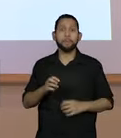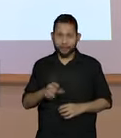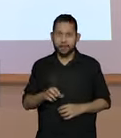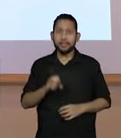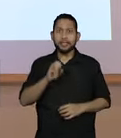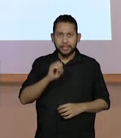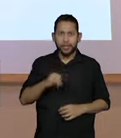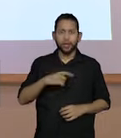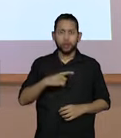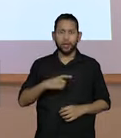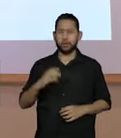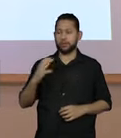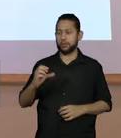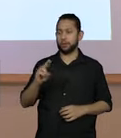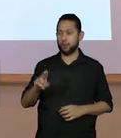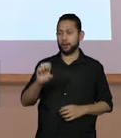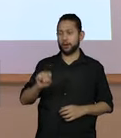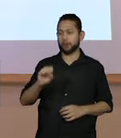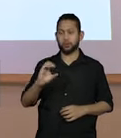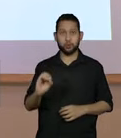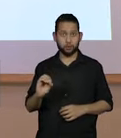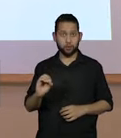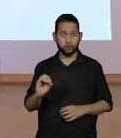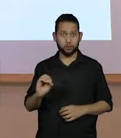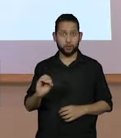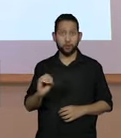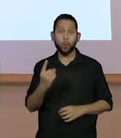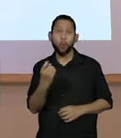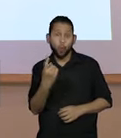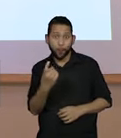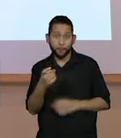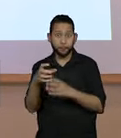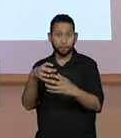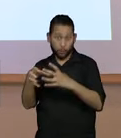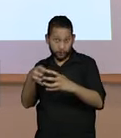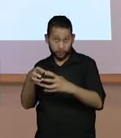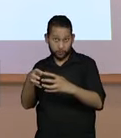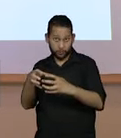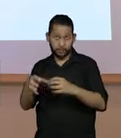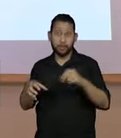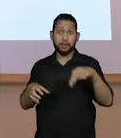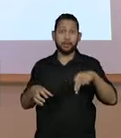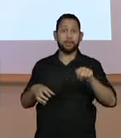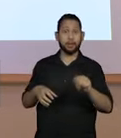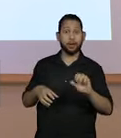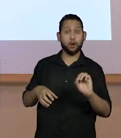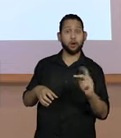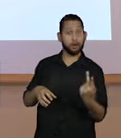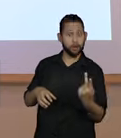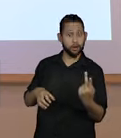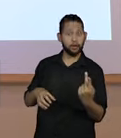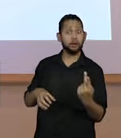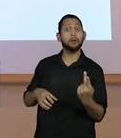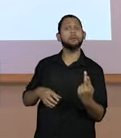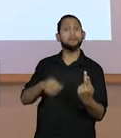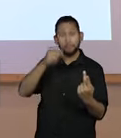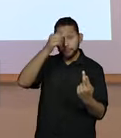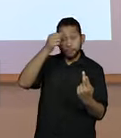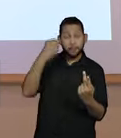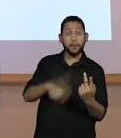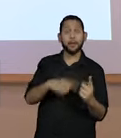estrutura inteira. Eu passo a ter, então, 2 sódios, porque o 2 multiplica o 1 que está aqui, este